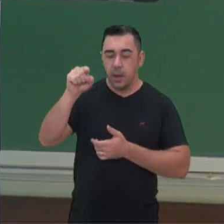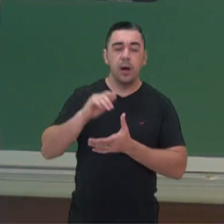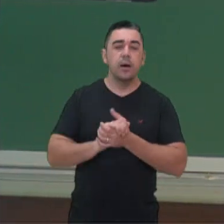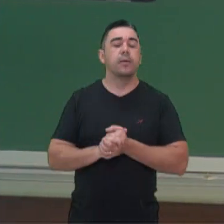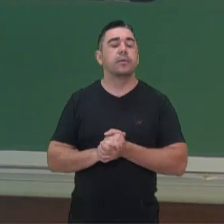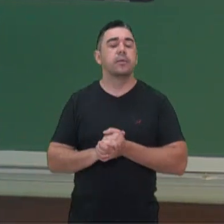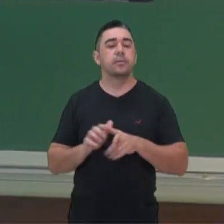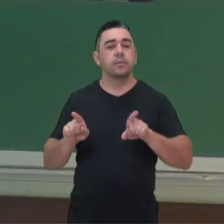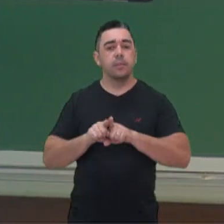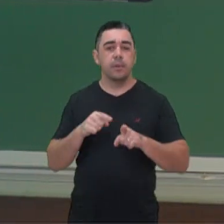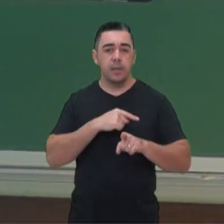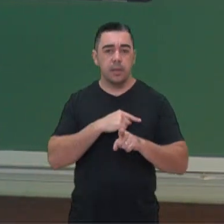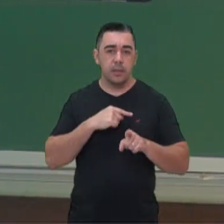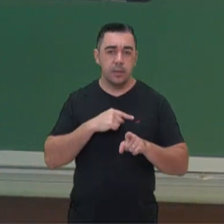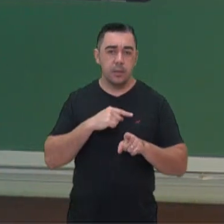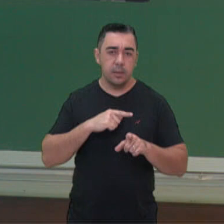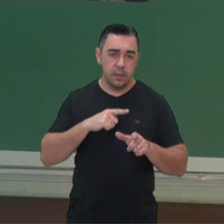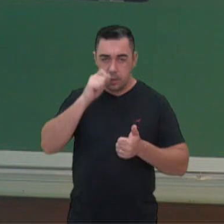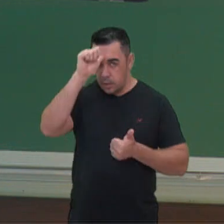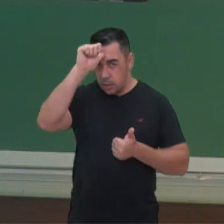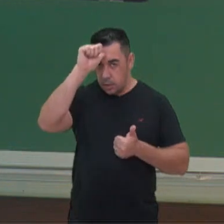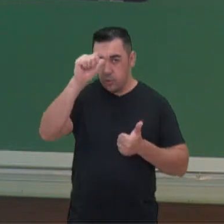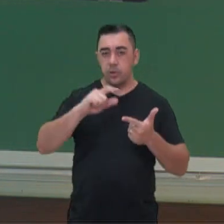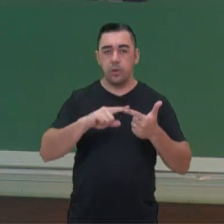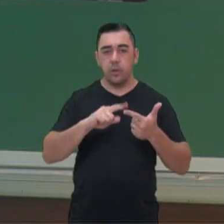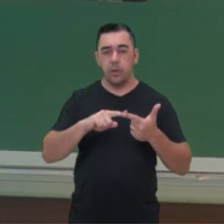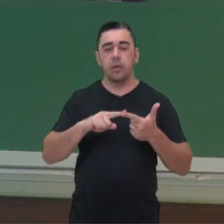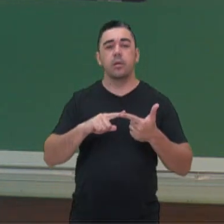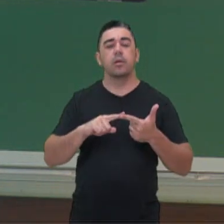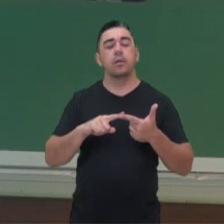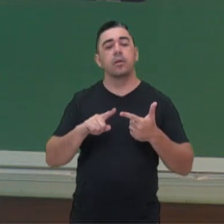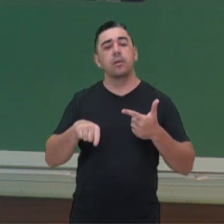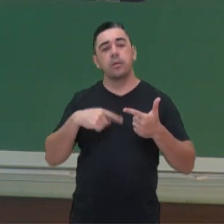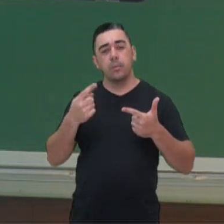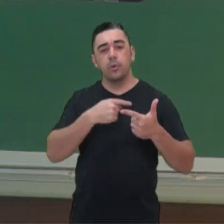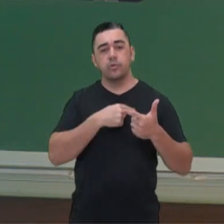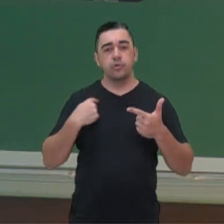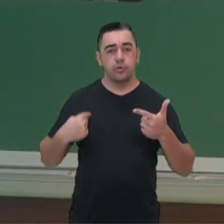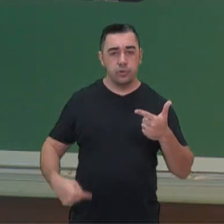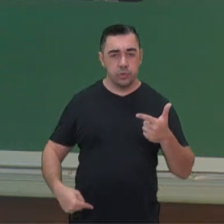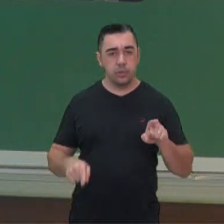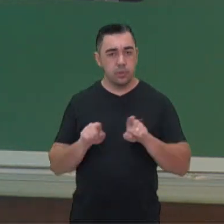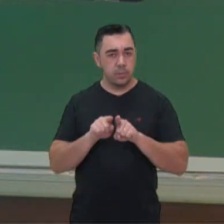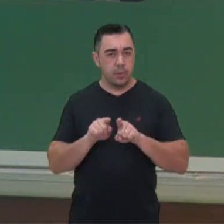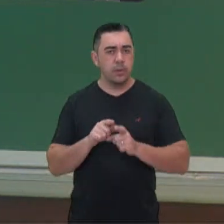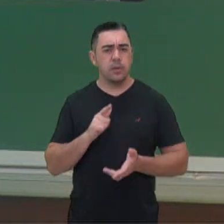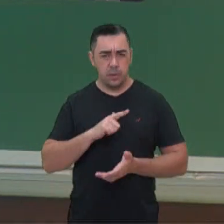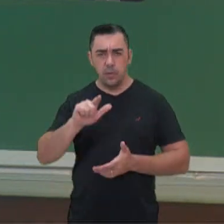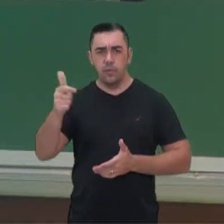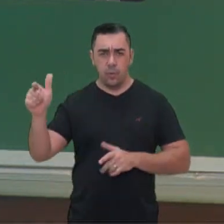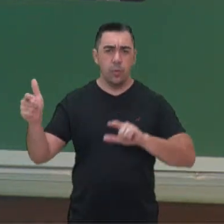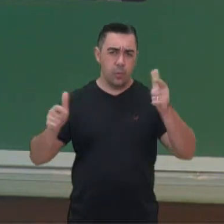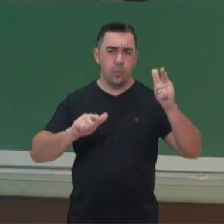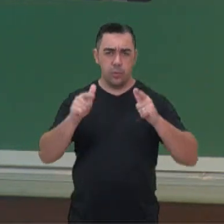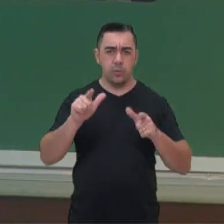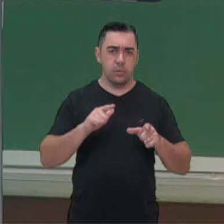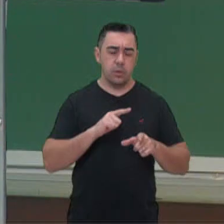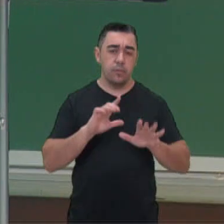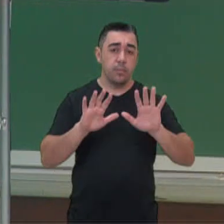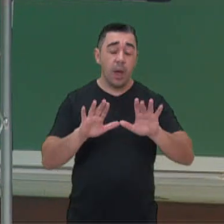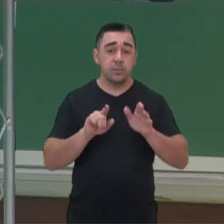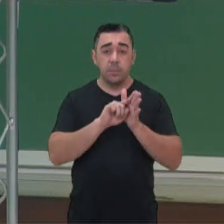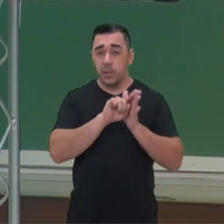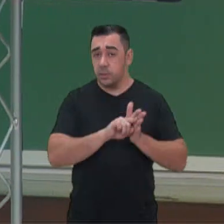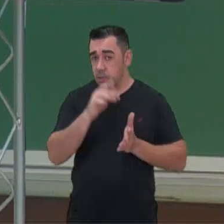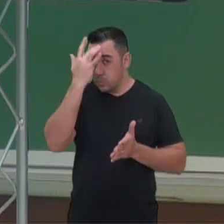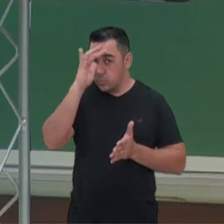Índia, Ganges e Hindu, e daí vamos para a China. Teve outros lugares? Por enquanto,